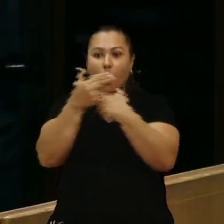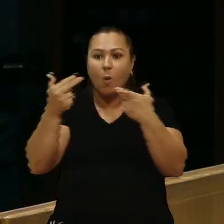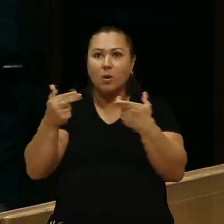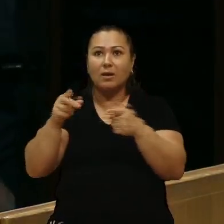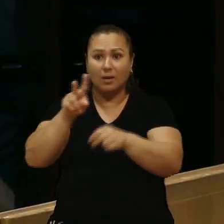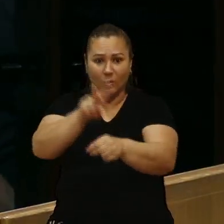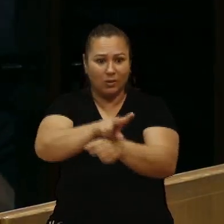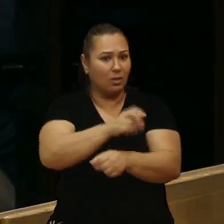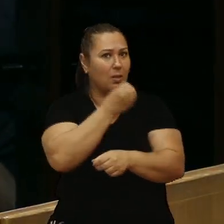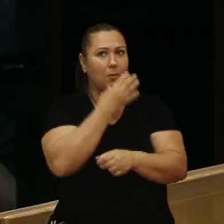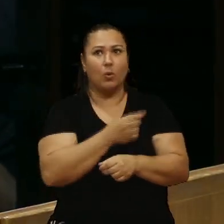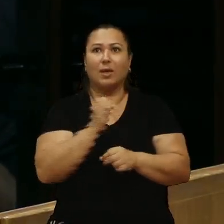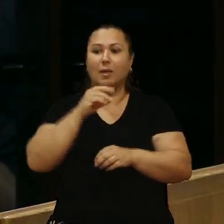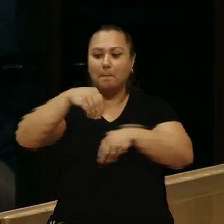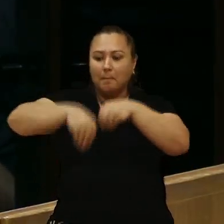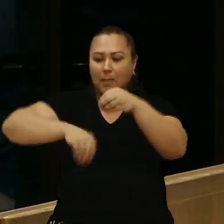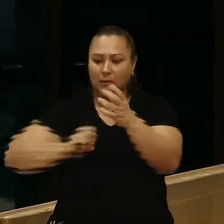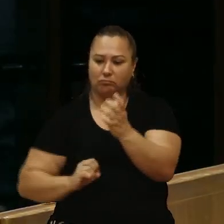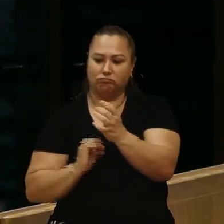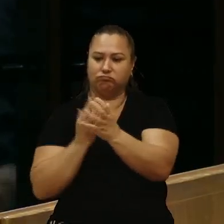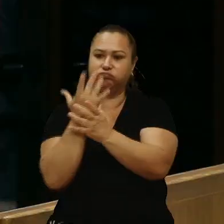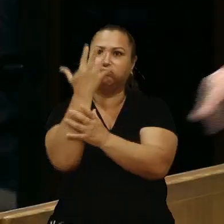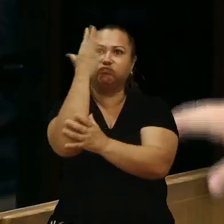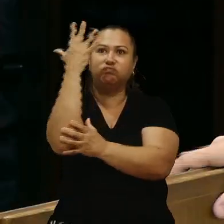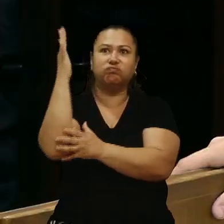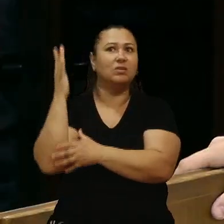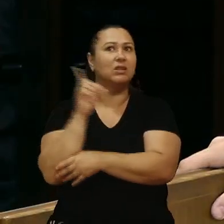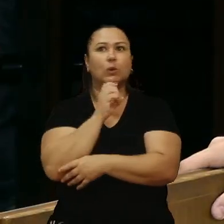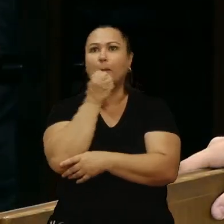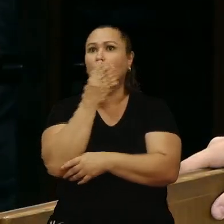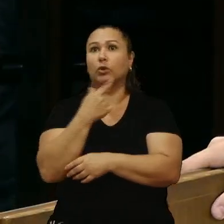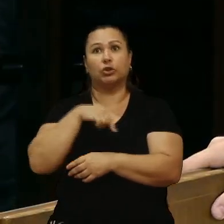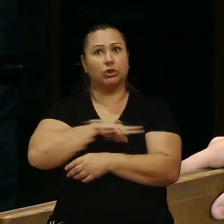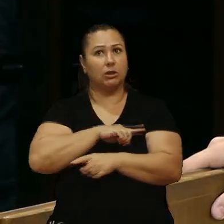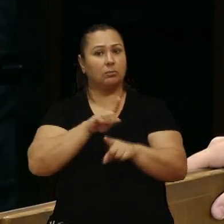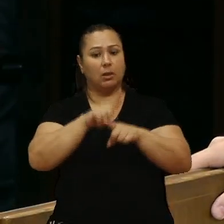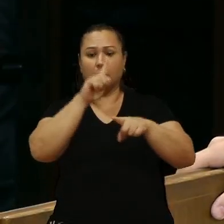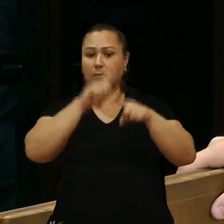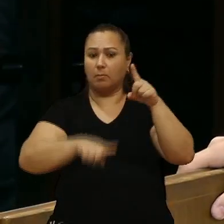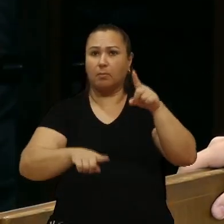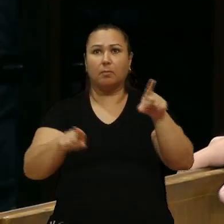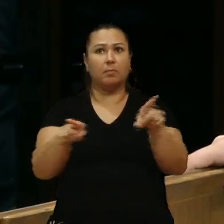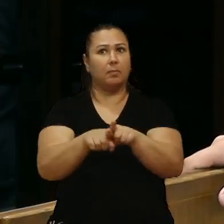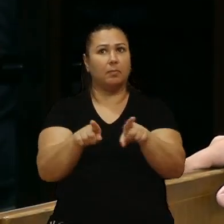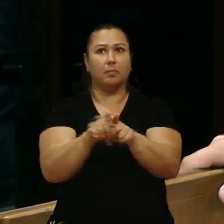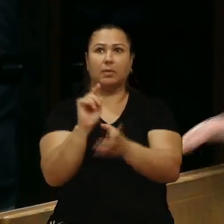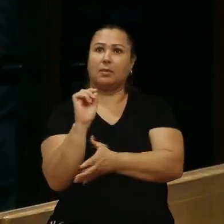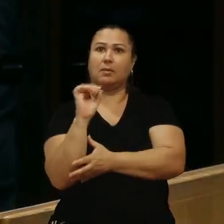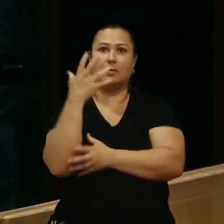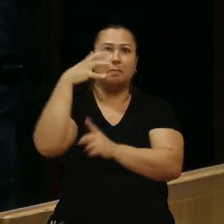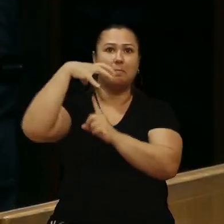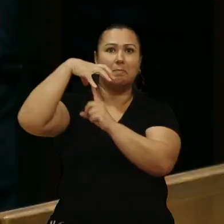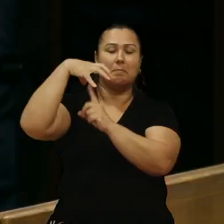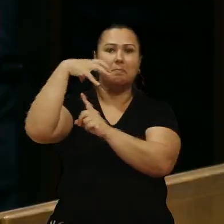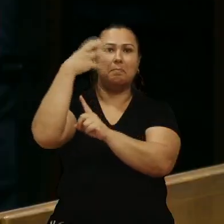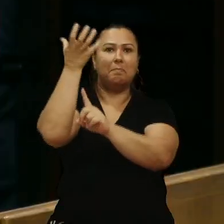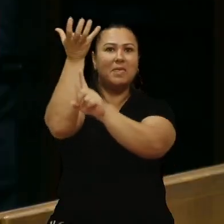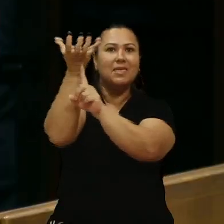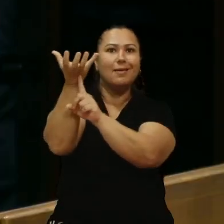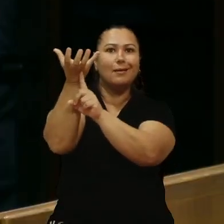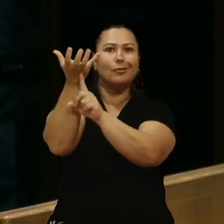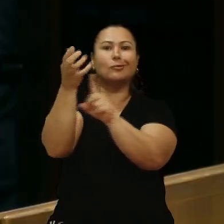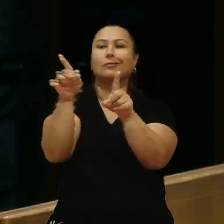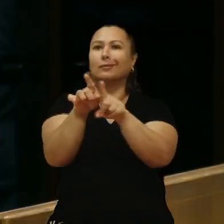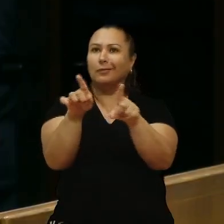quem planta eucalipto, porque nós vedamos também a plantação de pinos-ilhote, também não está. Essa lei, da minha